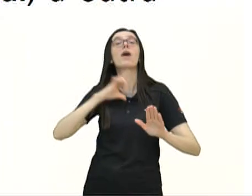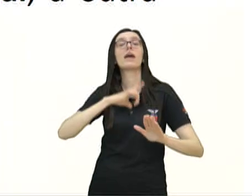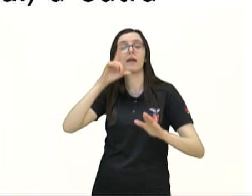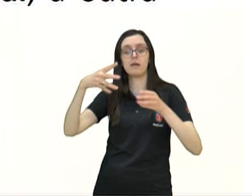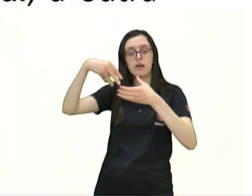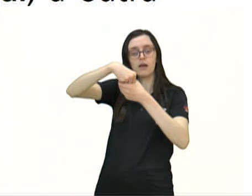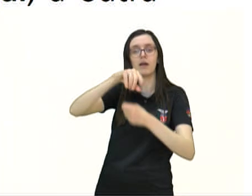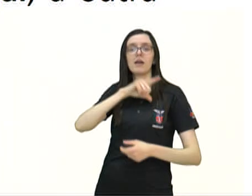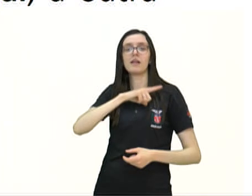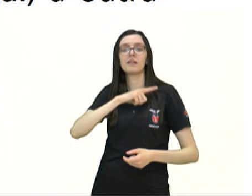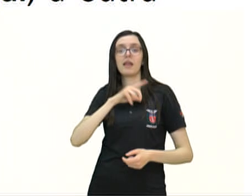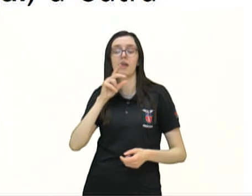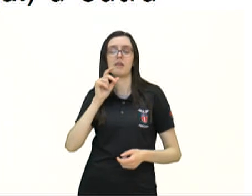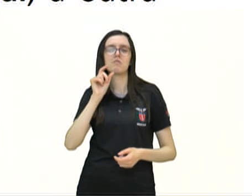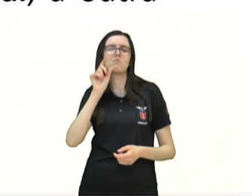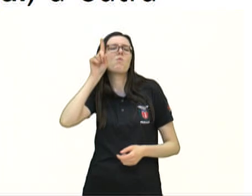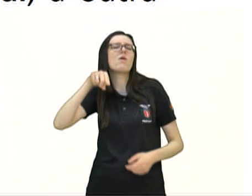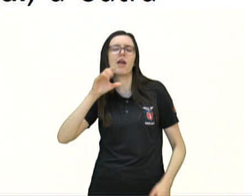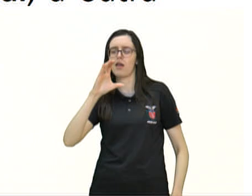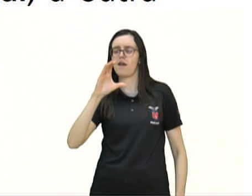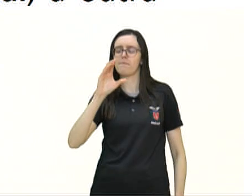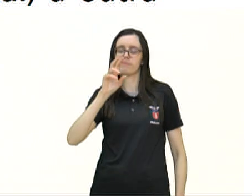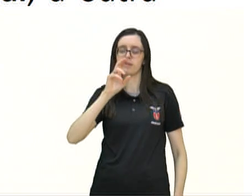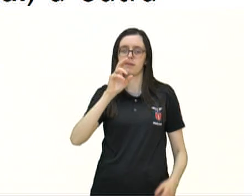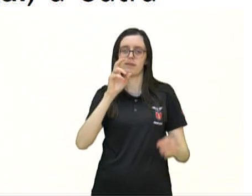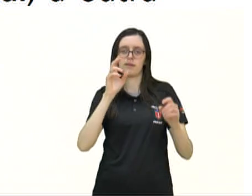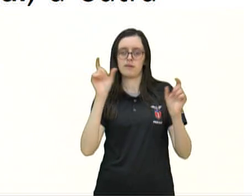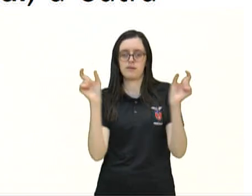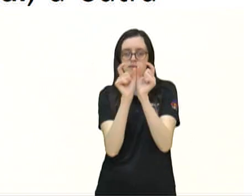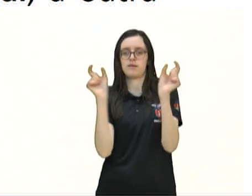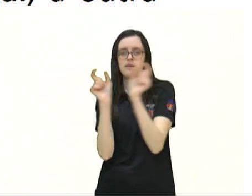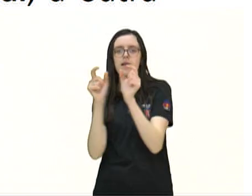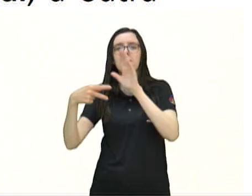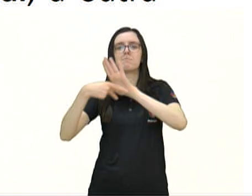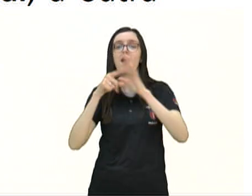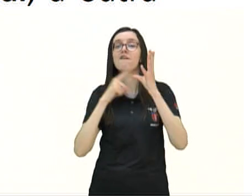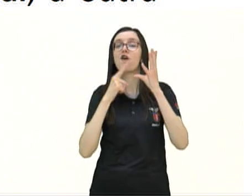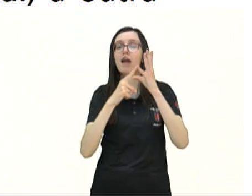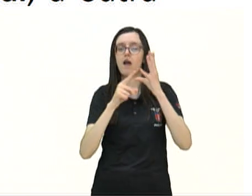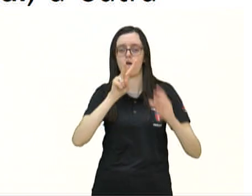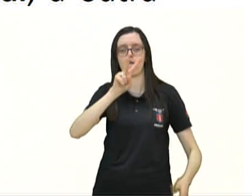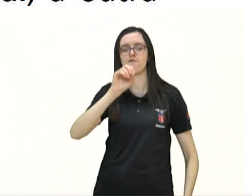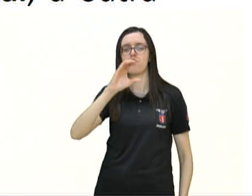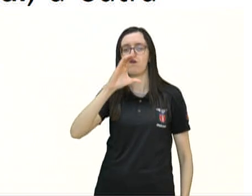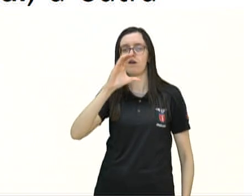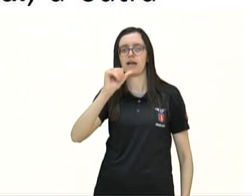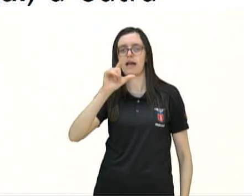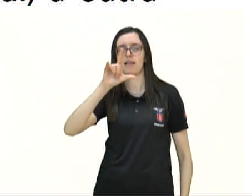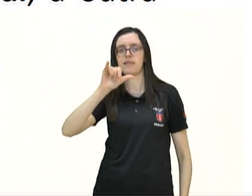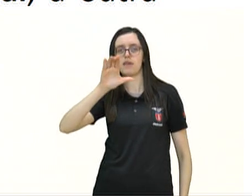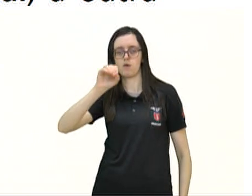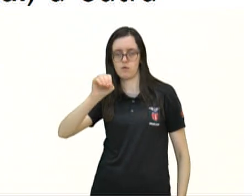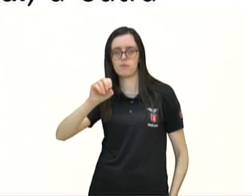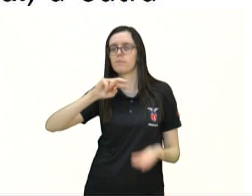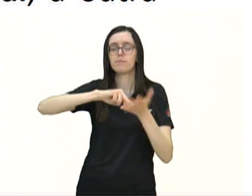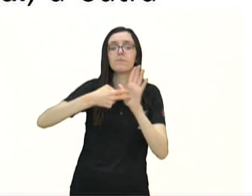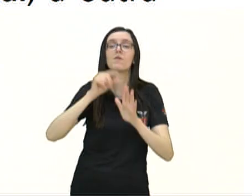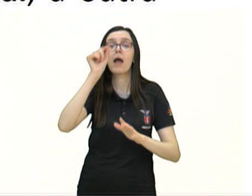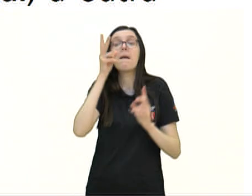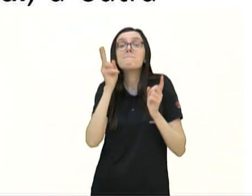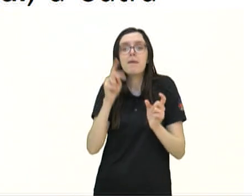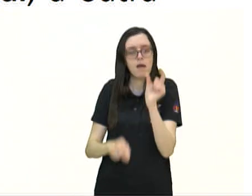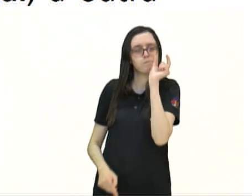encontros vocálicos. O que são vocálicos, professor? São encontros de vogais, certo? Podemos tê-los em uma mesma